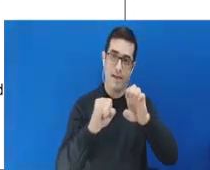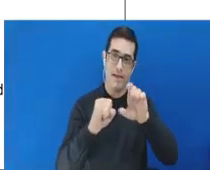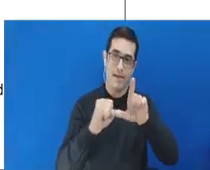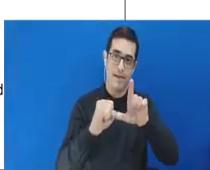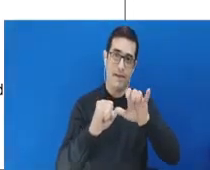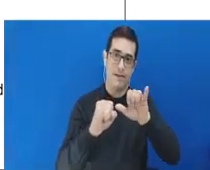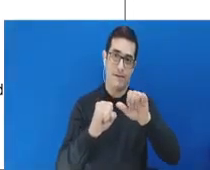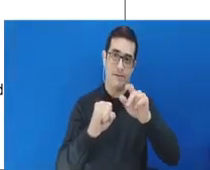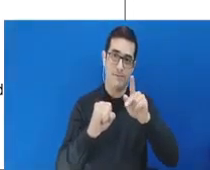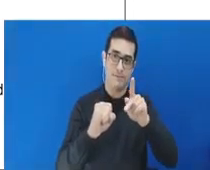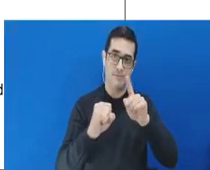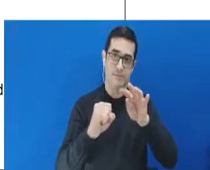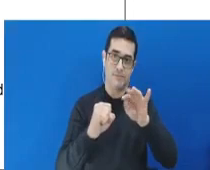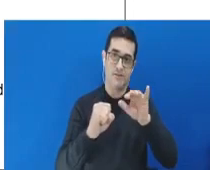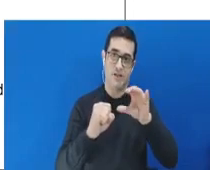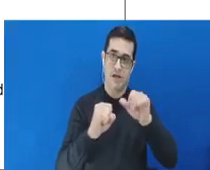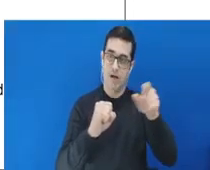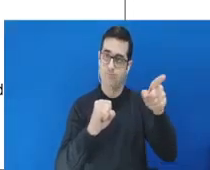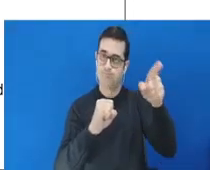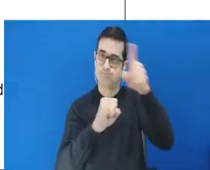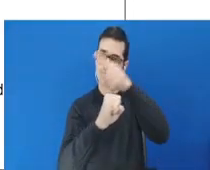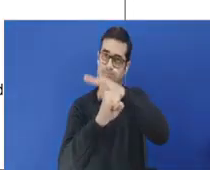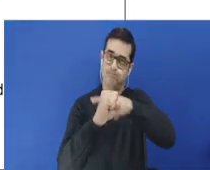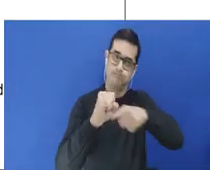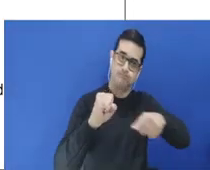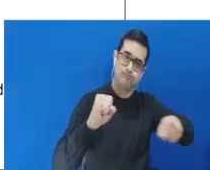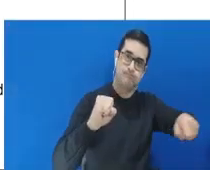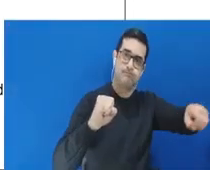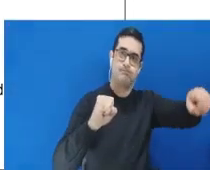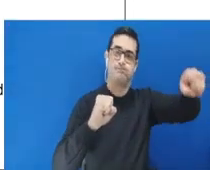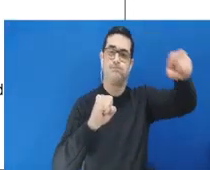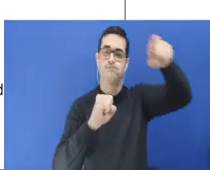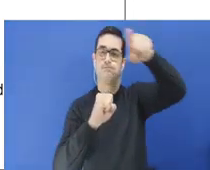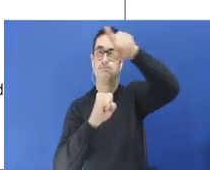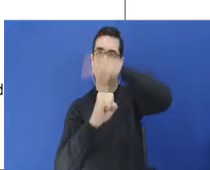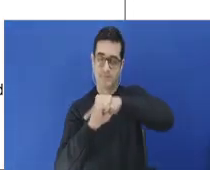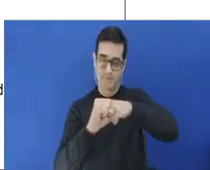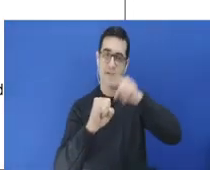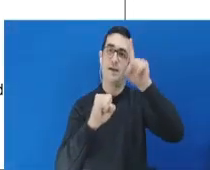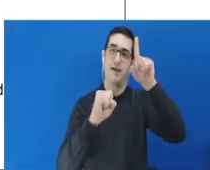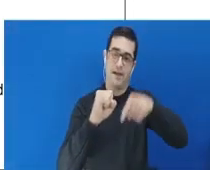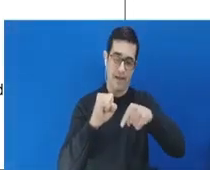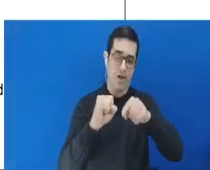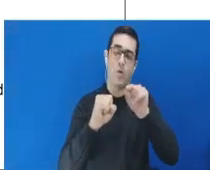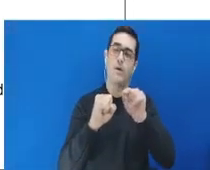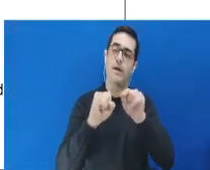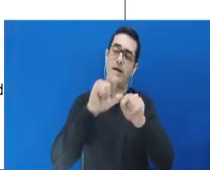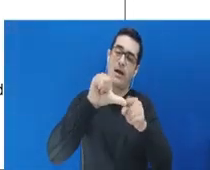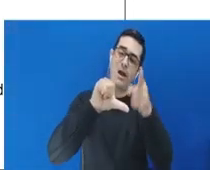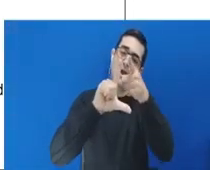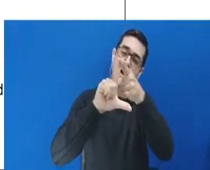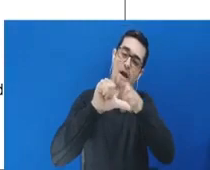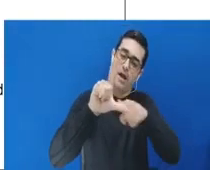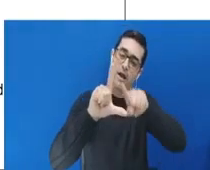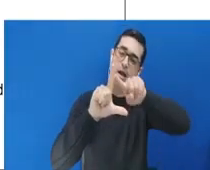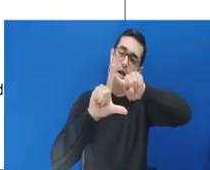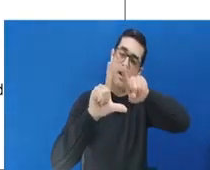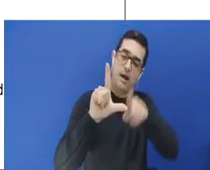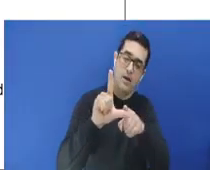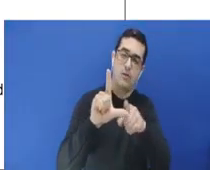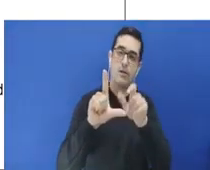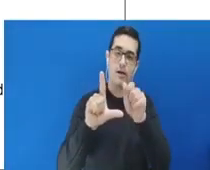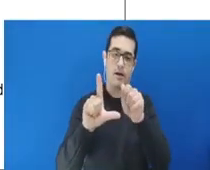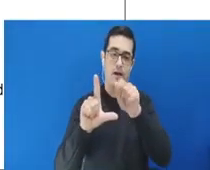esse eixo azimutal, chamado de ângulo azimutal, e que ele não assumia qualquer valor, ele